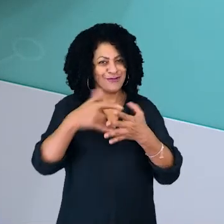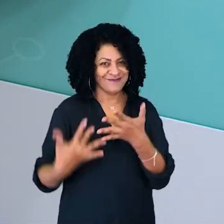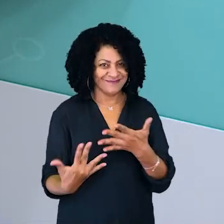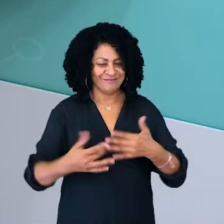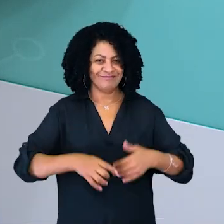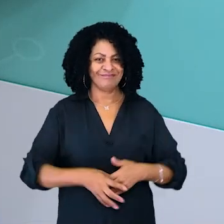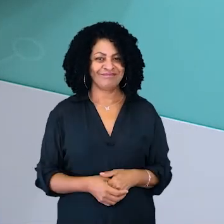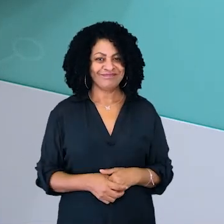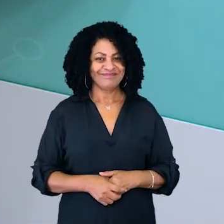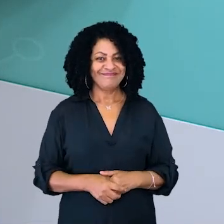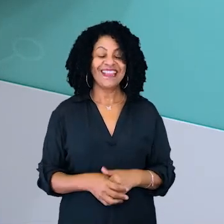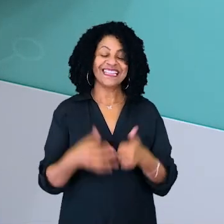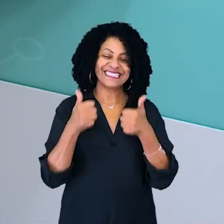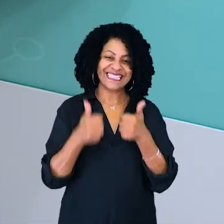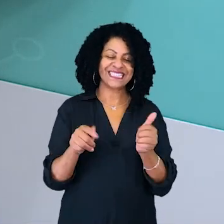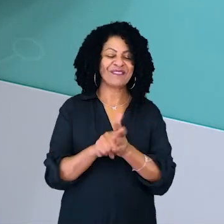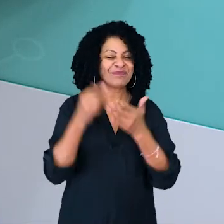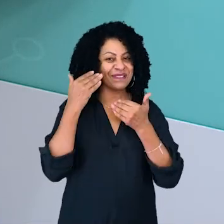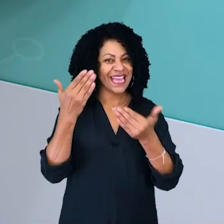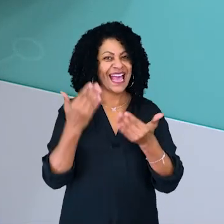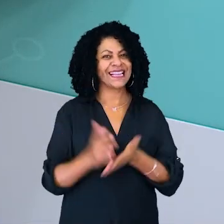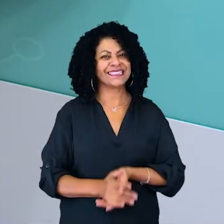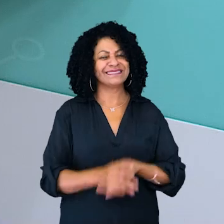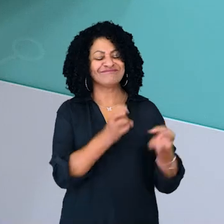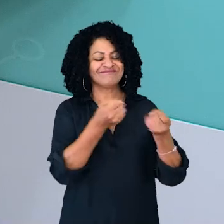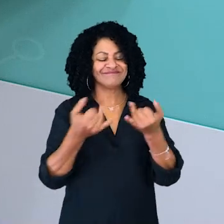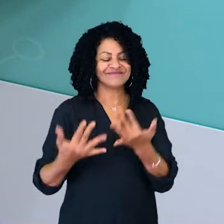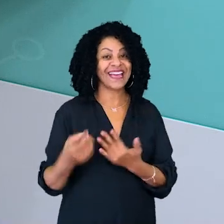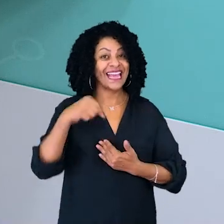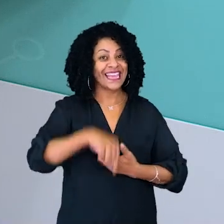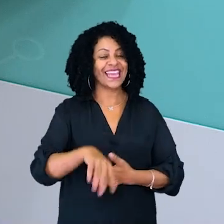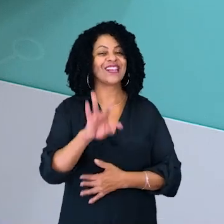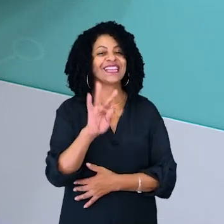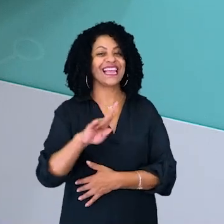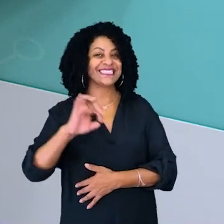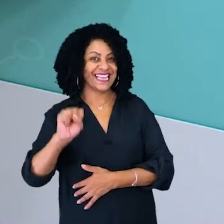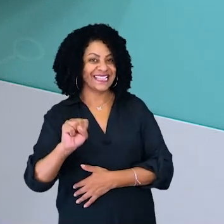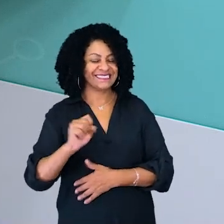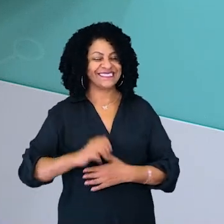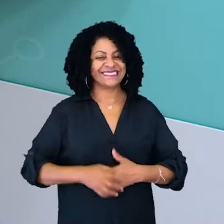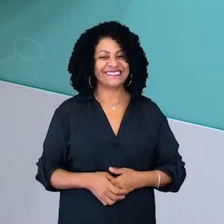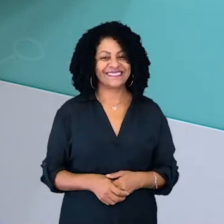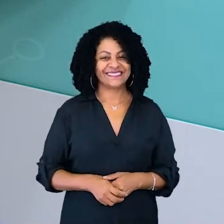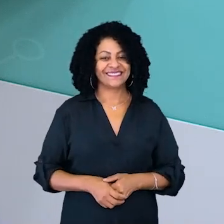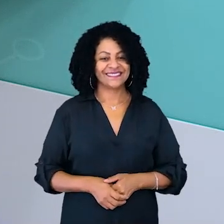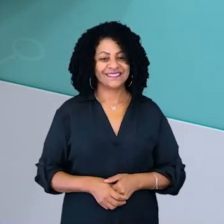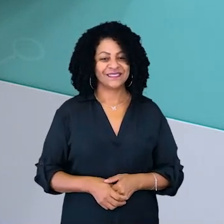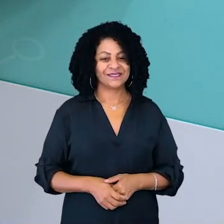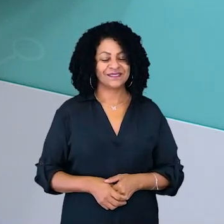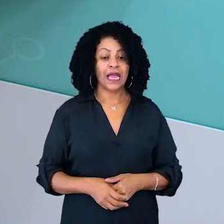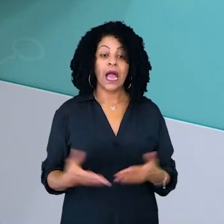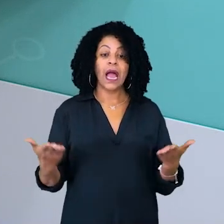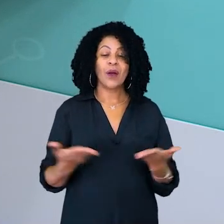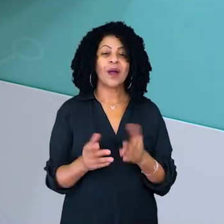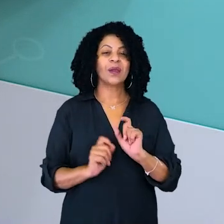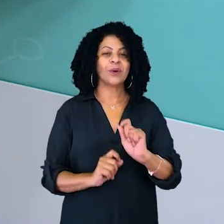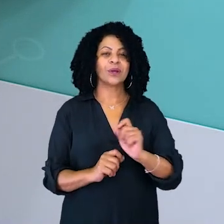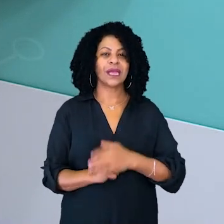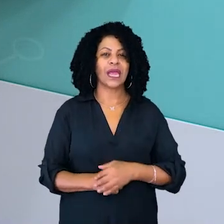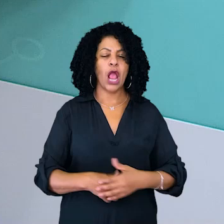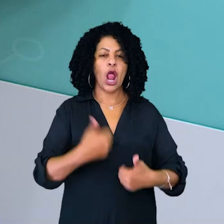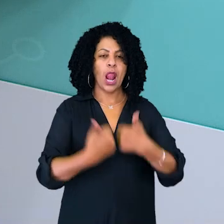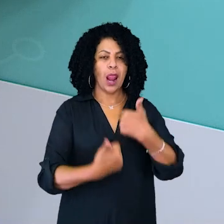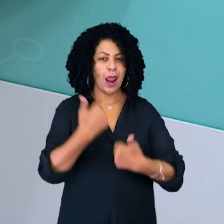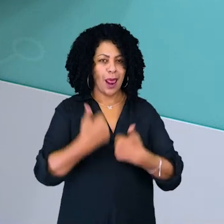estúdio. Tá certo, Samanta. Muito obrigada pela participação aqui no Revista TST e até a próxima. O assunto agora